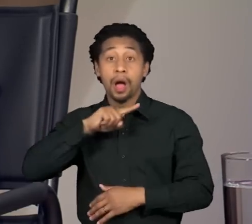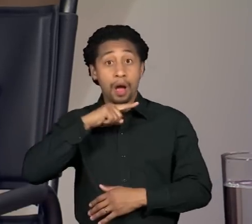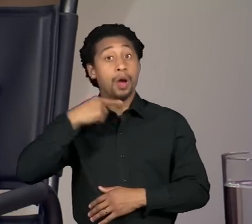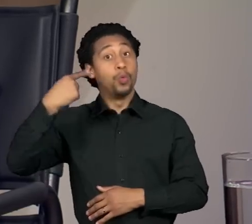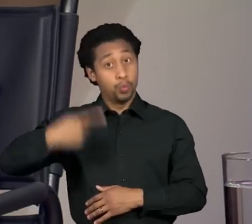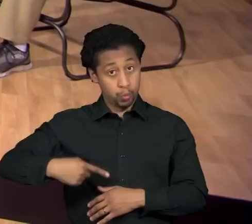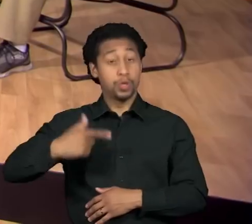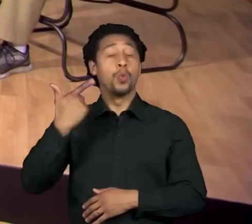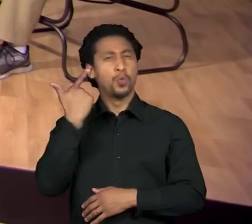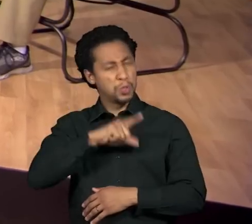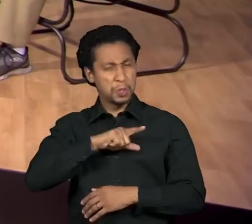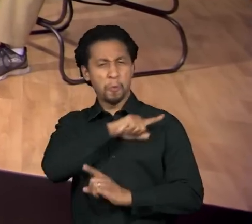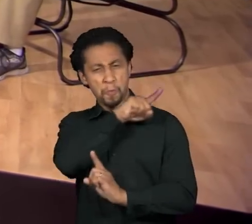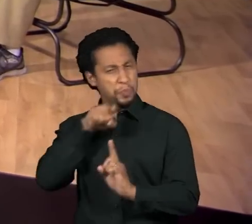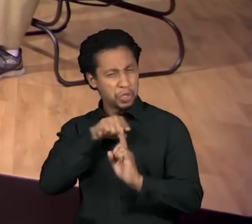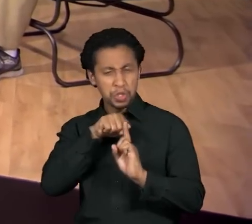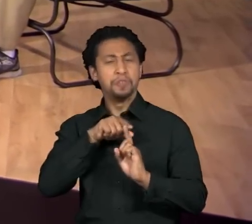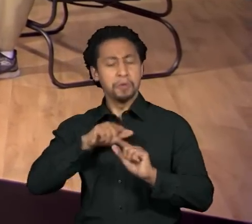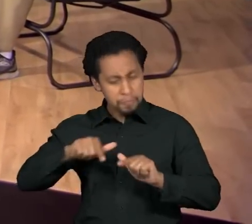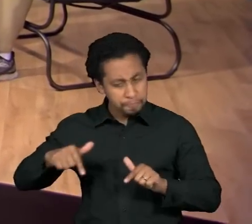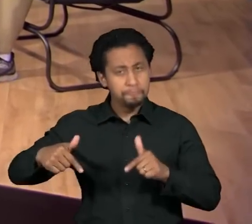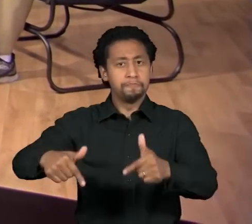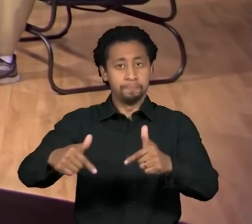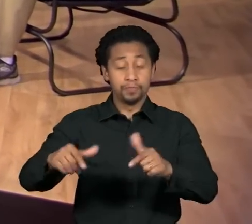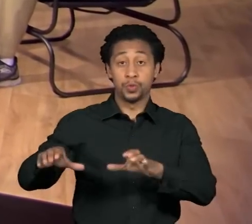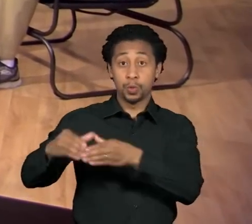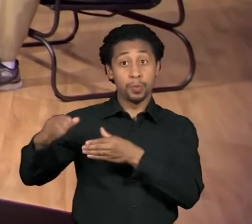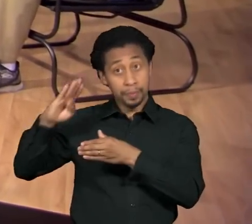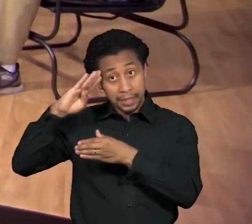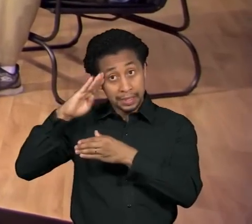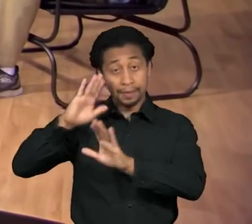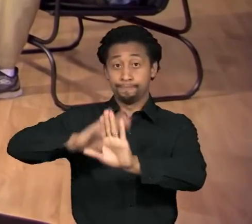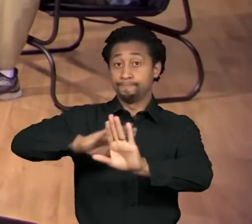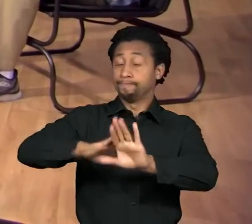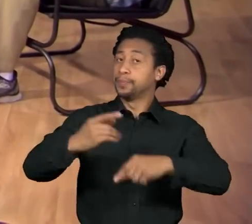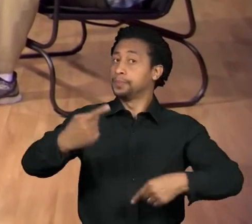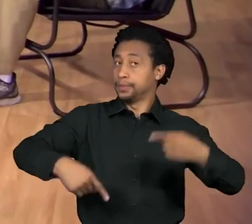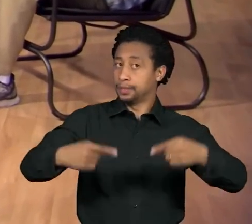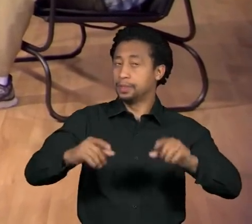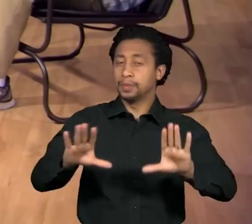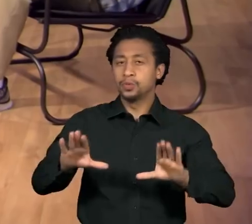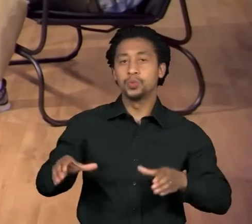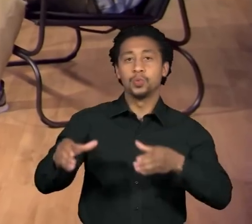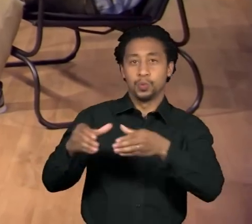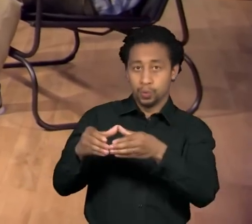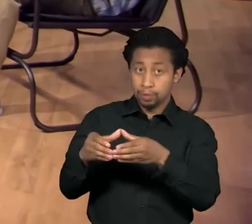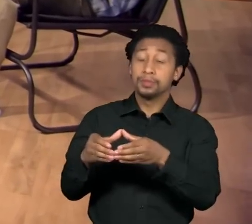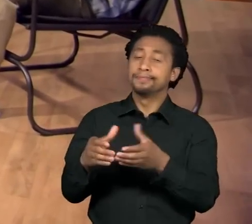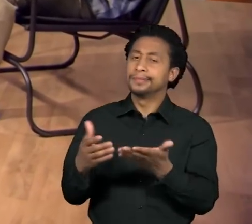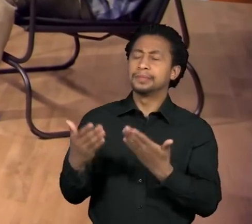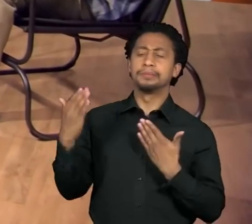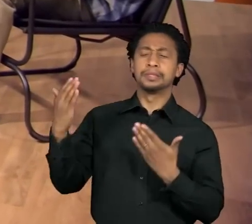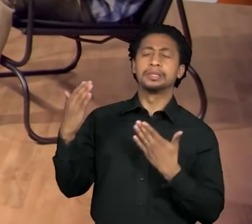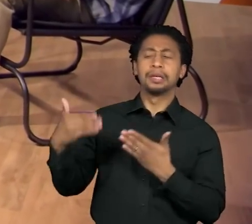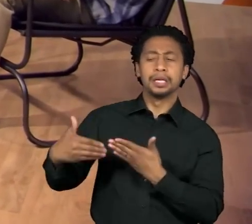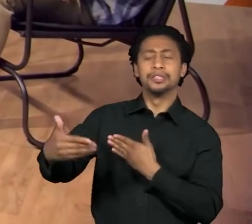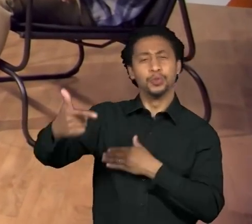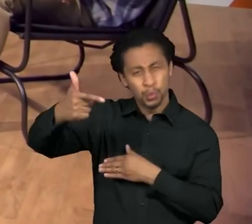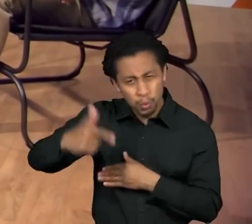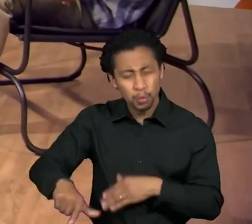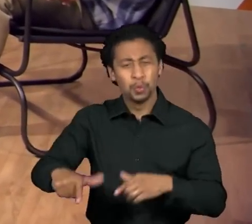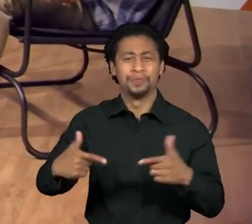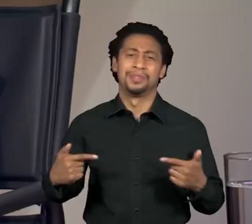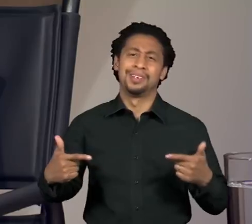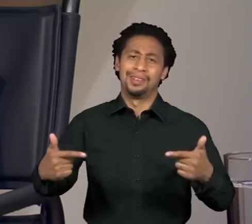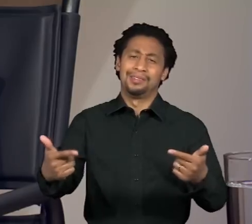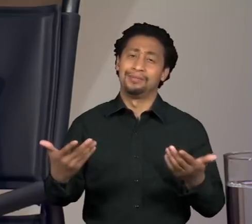os seus objetivos, tanto militares quanto políticos. E a expectativa do Kremlin era de que isso fosse se repetir. Só que a